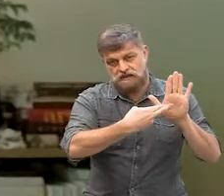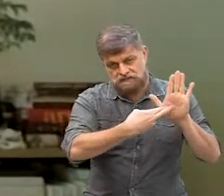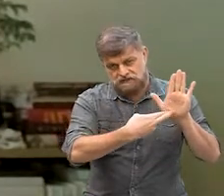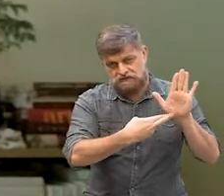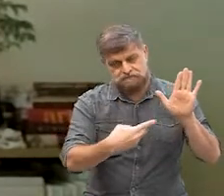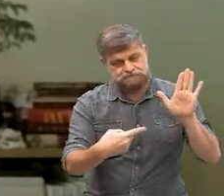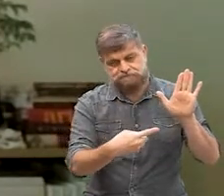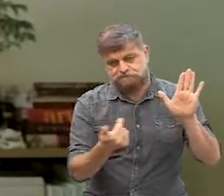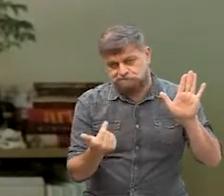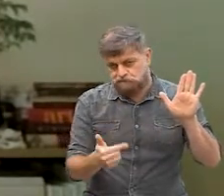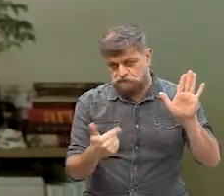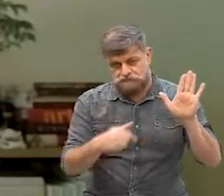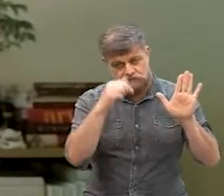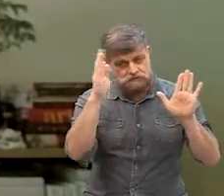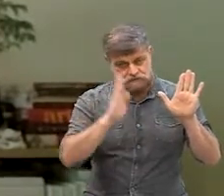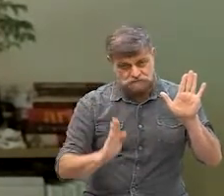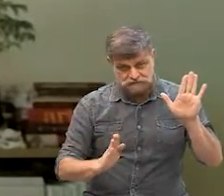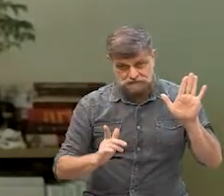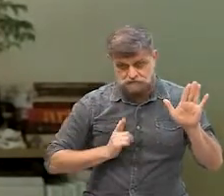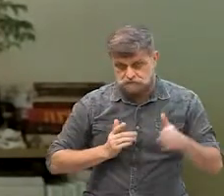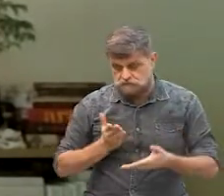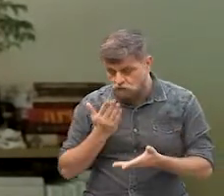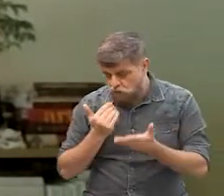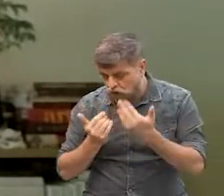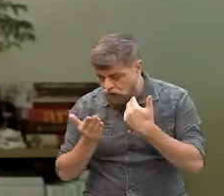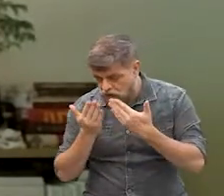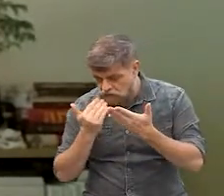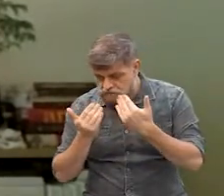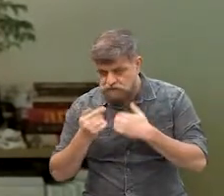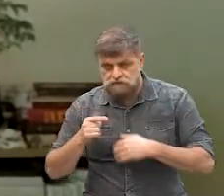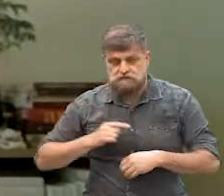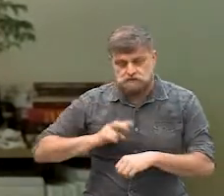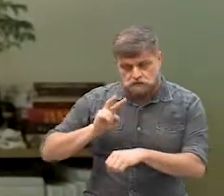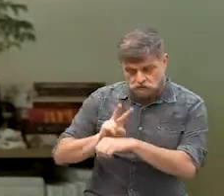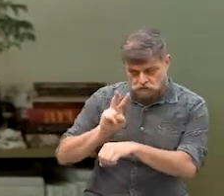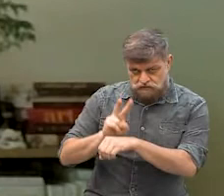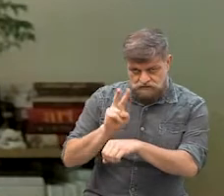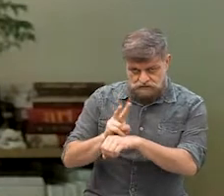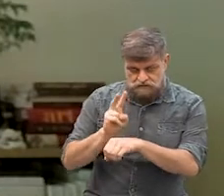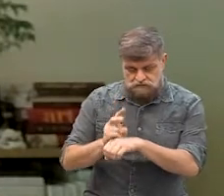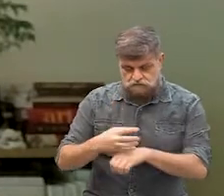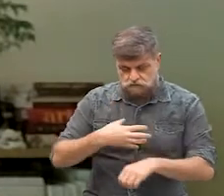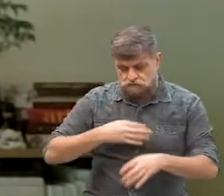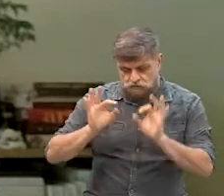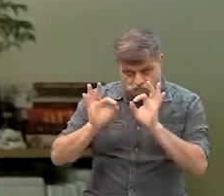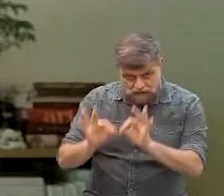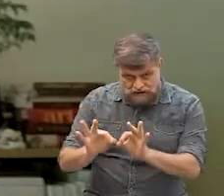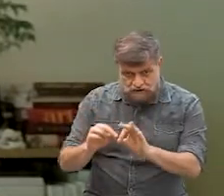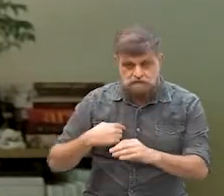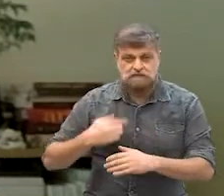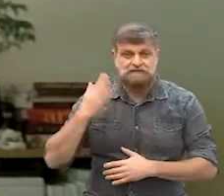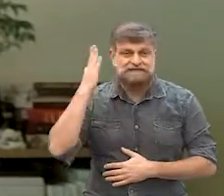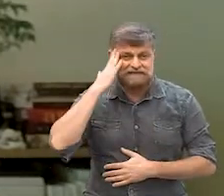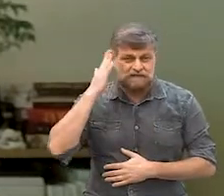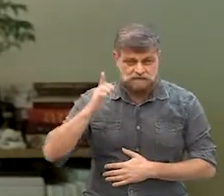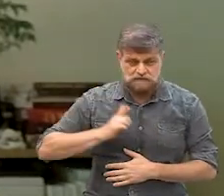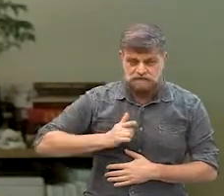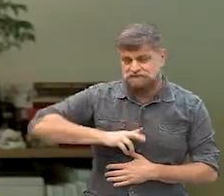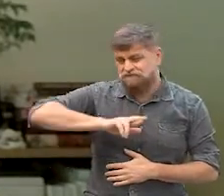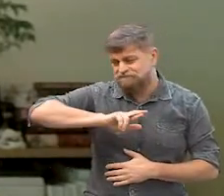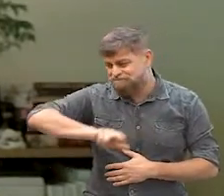embalagens, para que não só o alimento seja preservado na sua melhor forma, né? A gente sabe que tem diferença